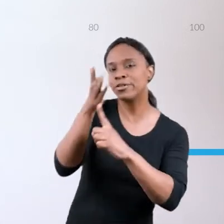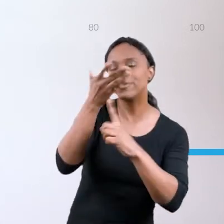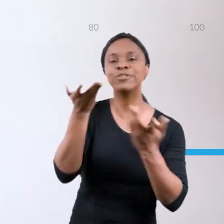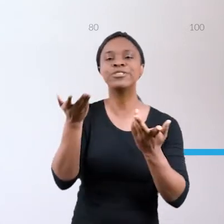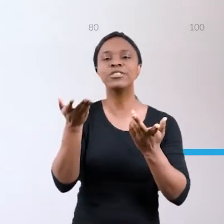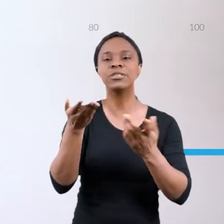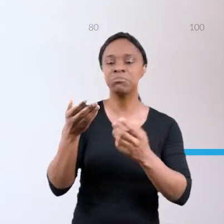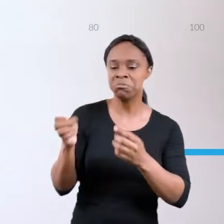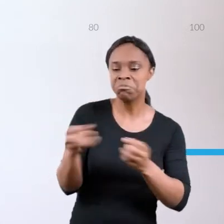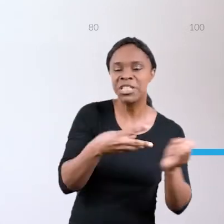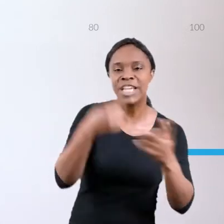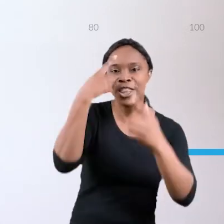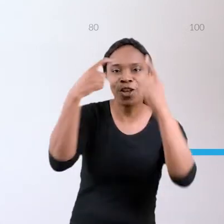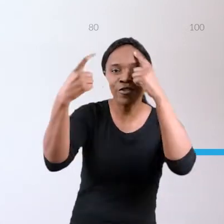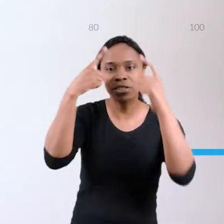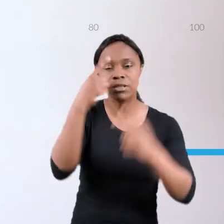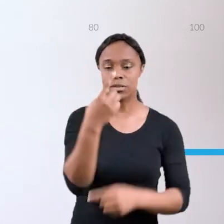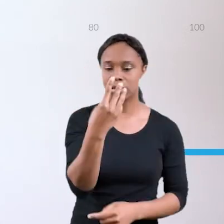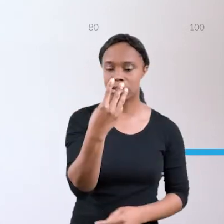e Inovação,